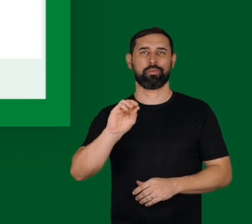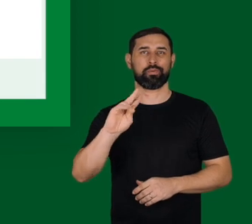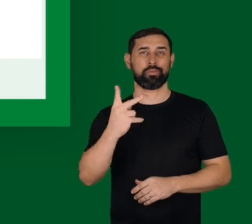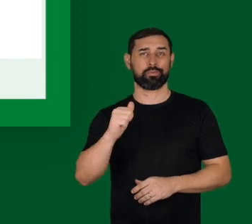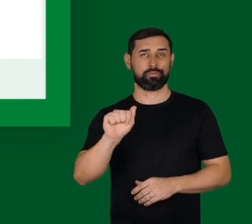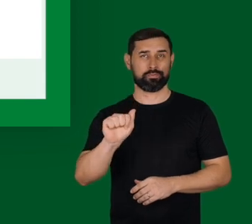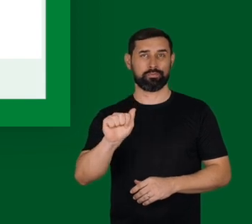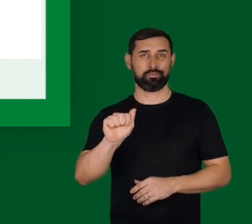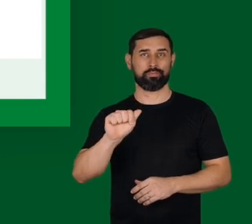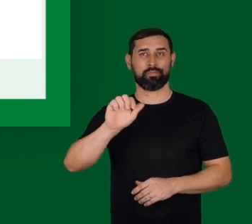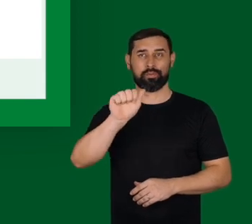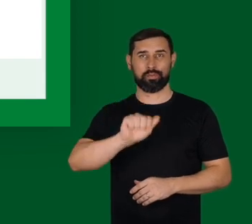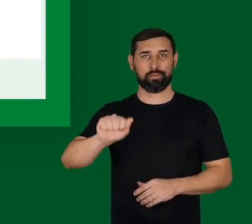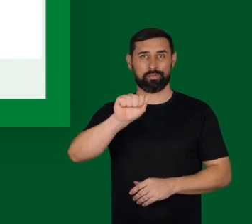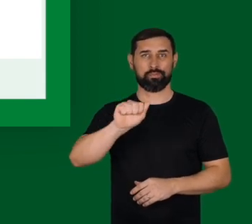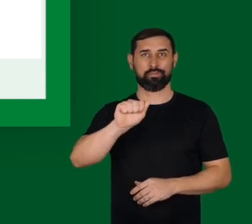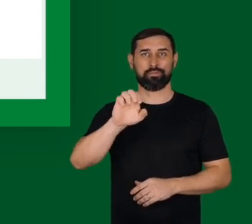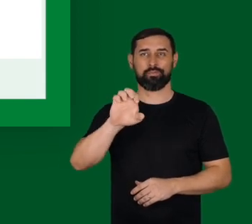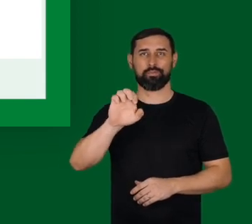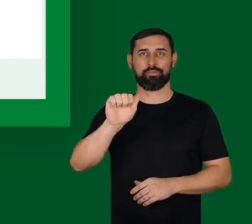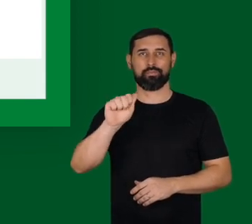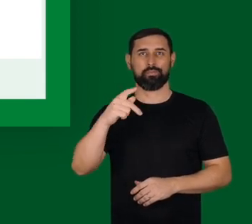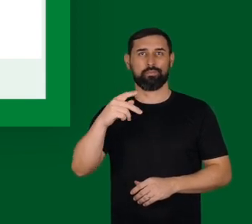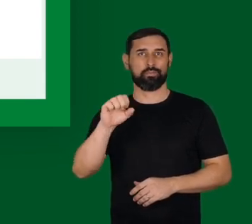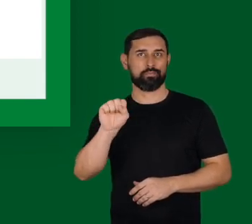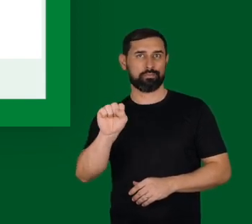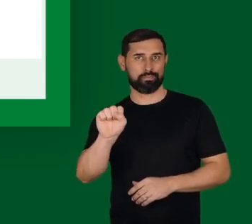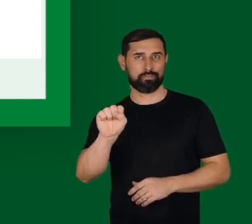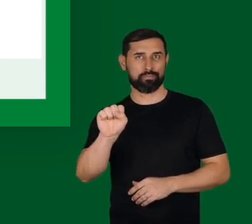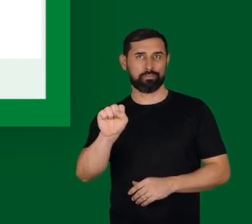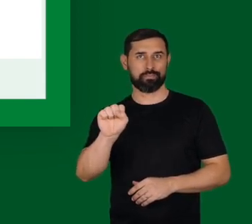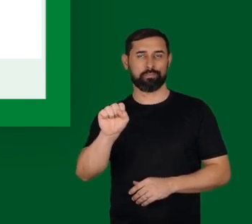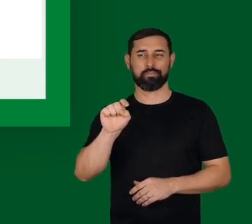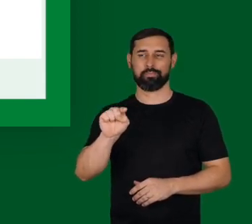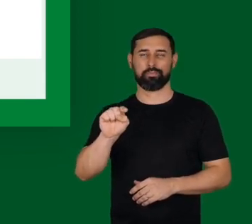aqui à disposição. Eu esqueci de botar de novo meu e-mail, mas ele é facinho,